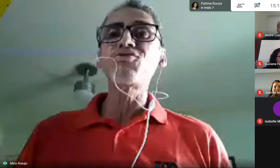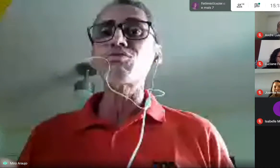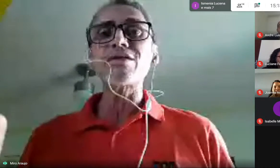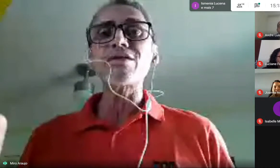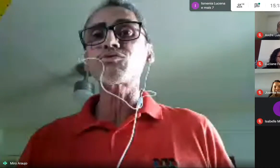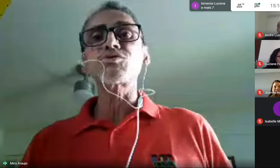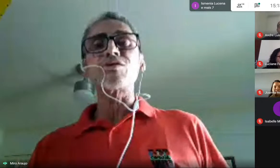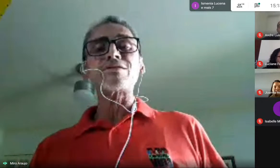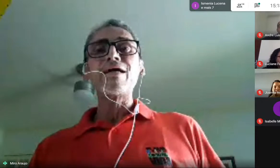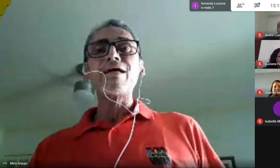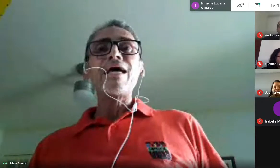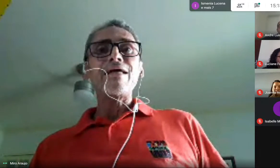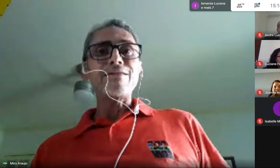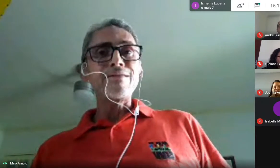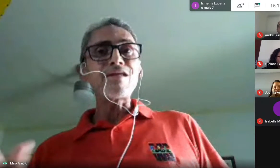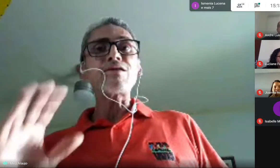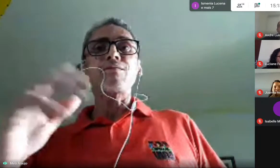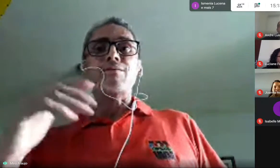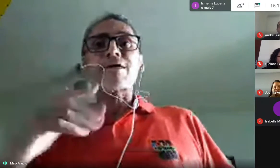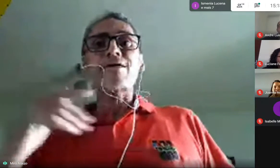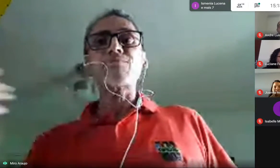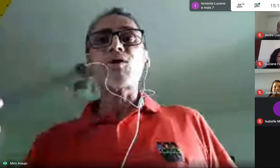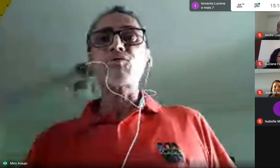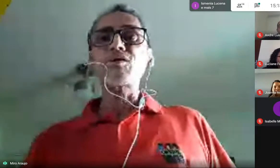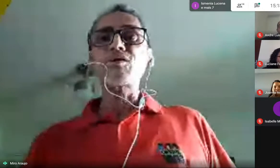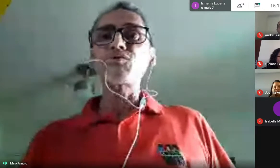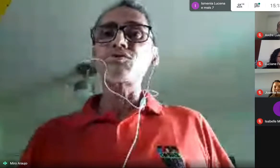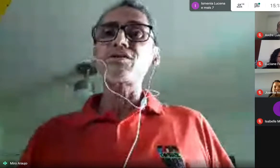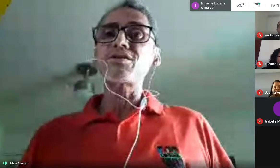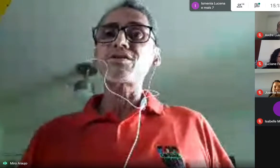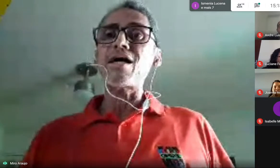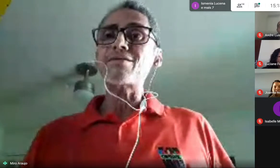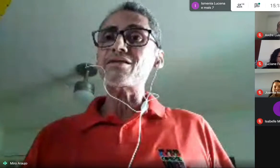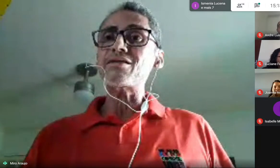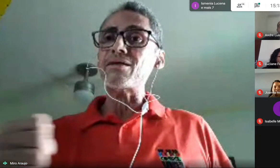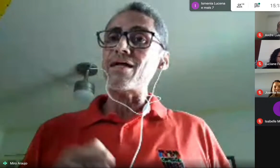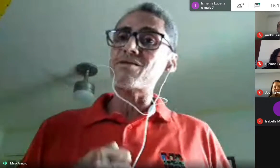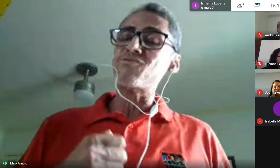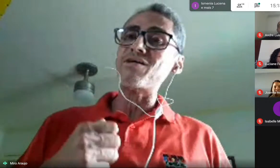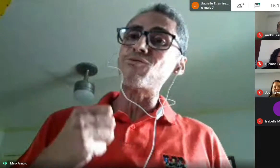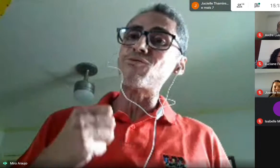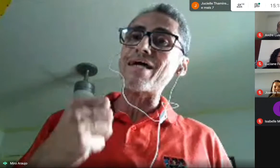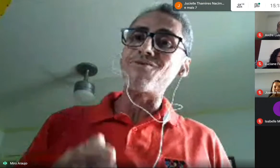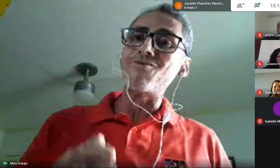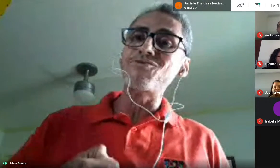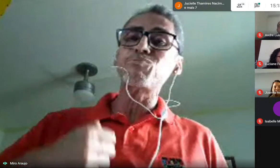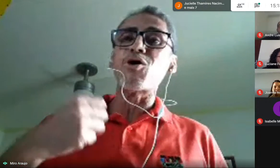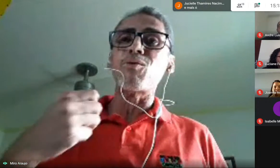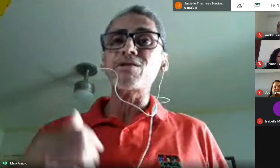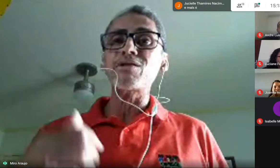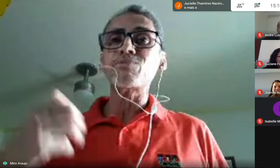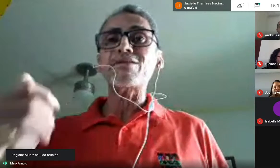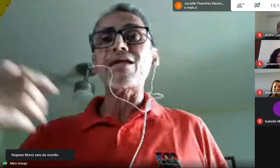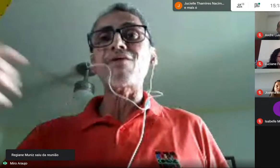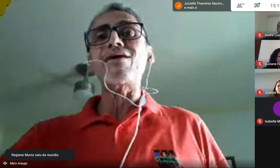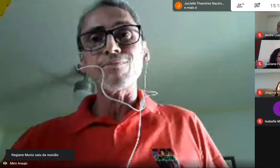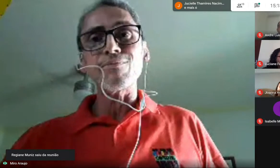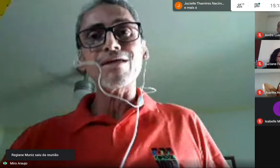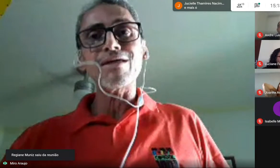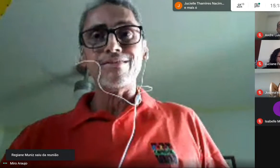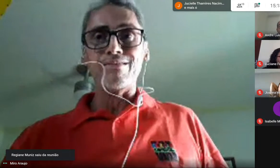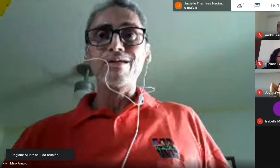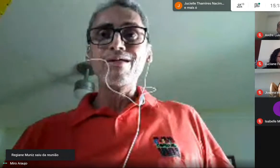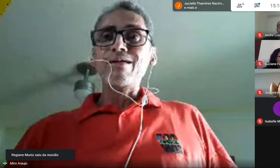visto que essas discussões, nem na grande maioria dos outros estados, elas enfrentam graves problemas para ser levada